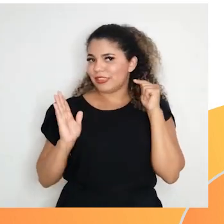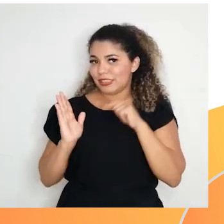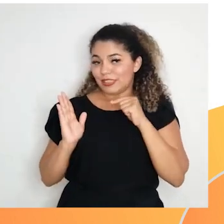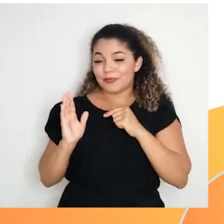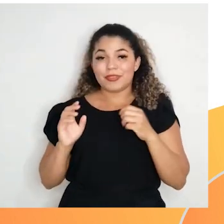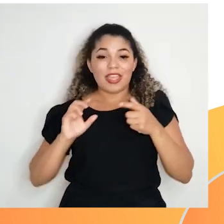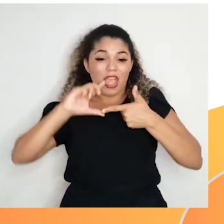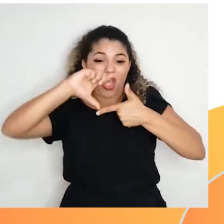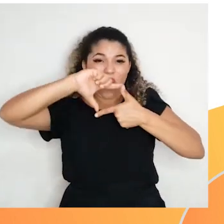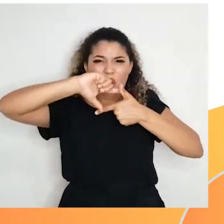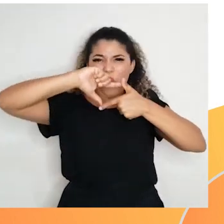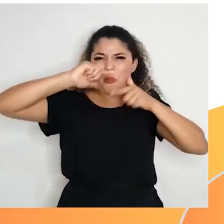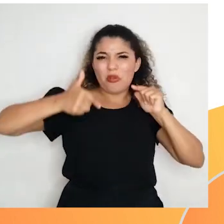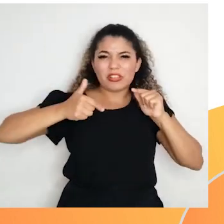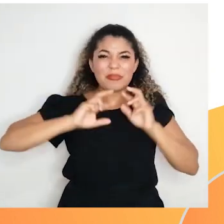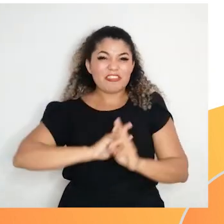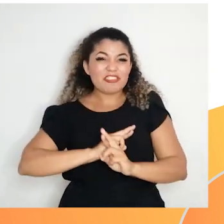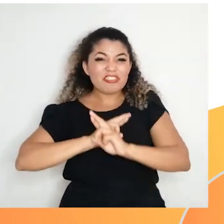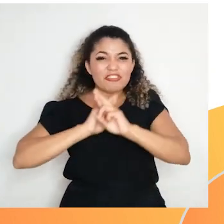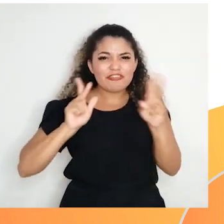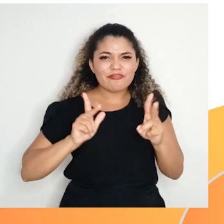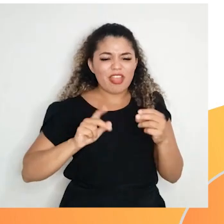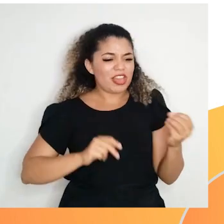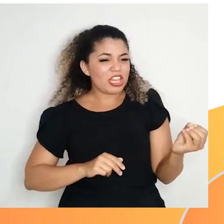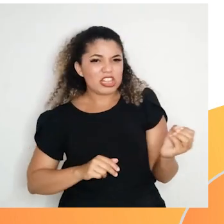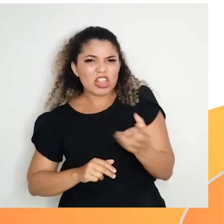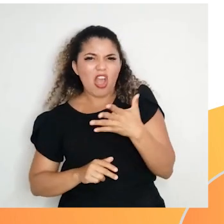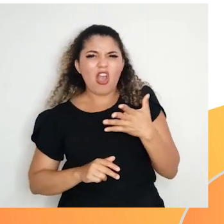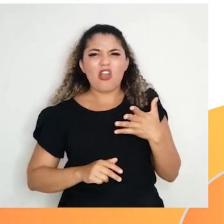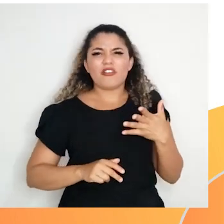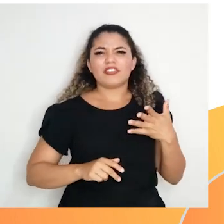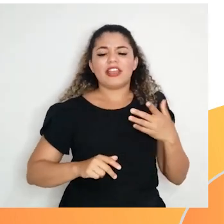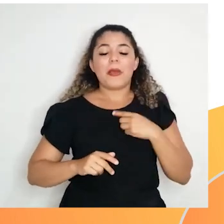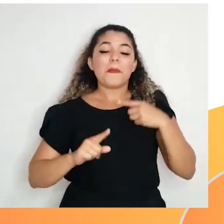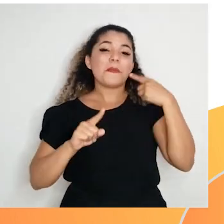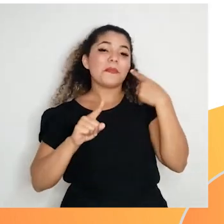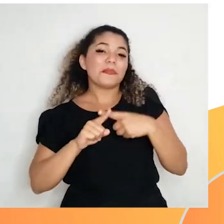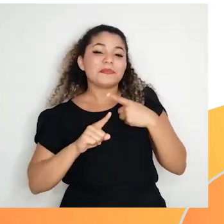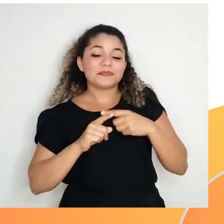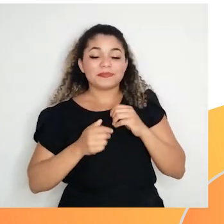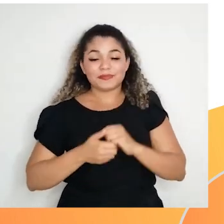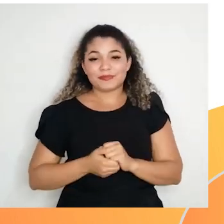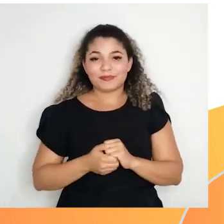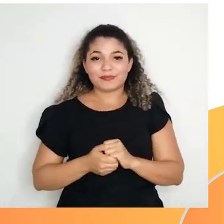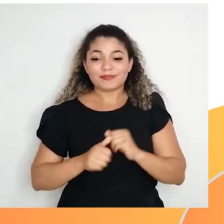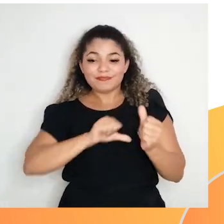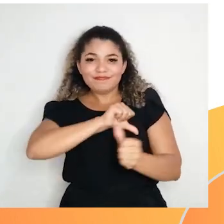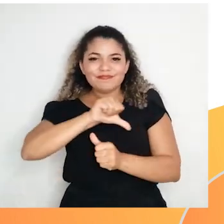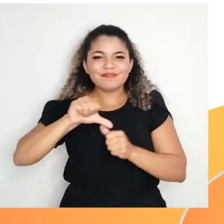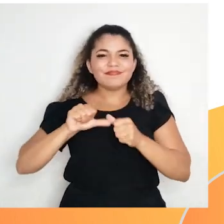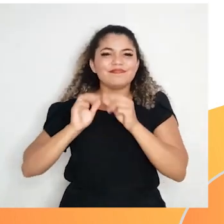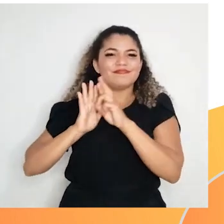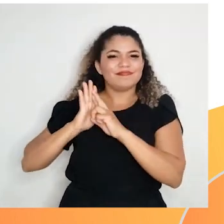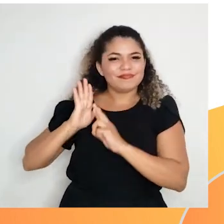O modernismo, ele quebra, porque ele inova justamente aí.